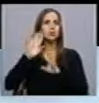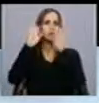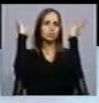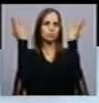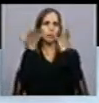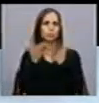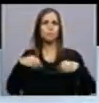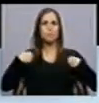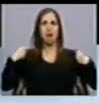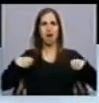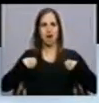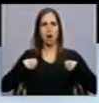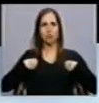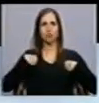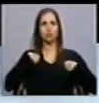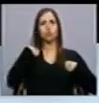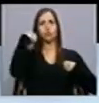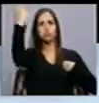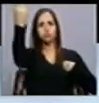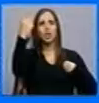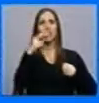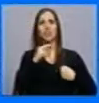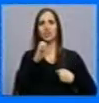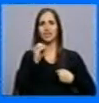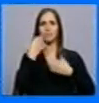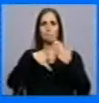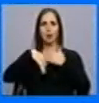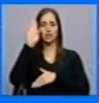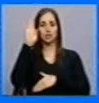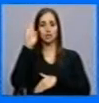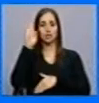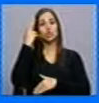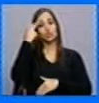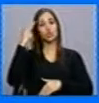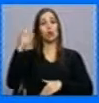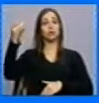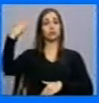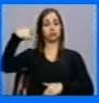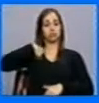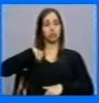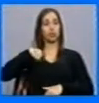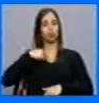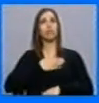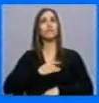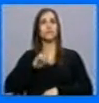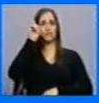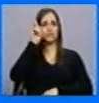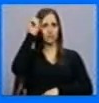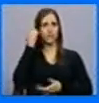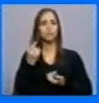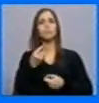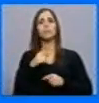30 os macacos que subiram em voos suborbitais. Olha, tiveram mais sortes do que eu, porque eu também gostava imenso de ir lá acima. E, para teres uma pequena ideia,